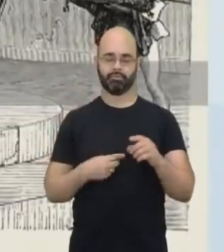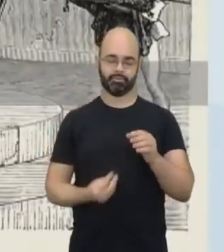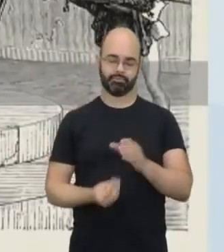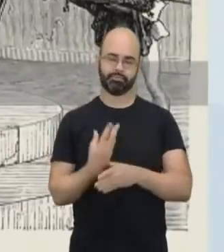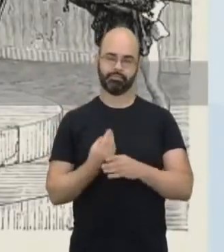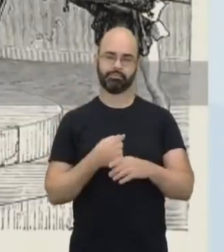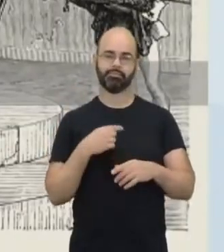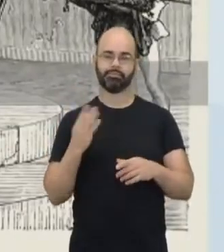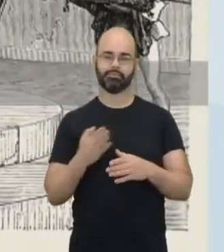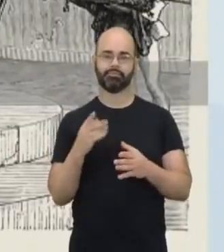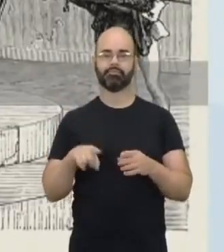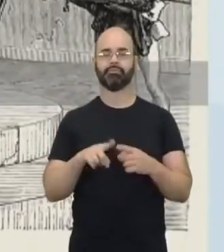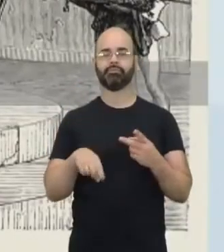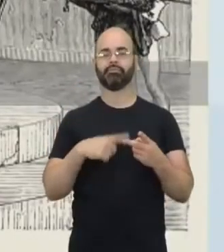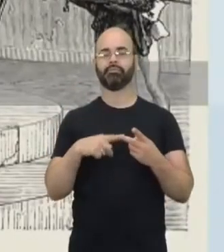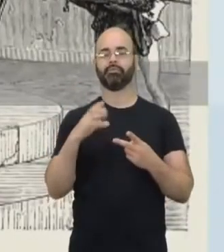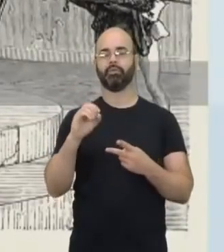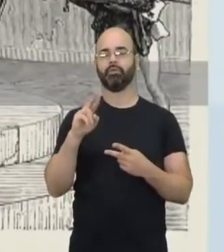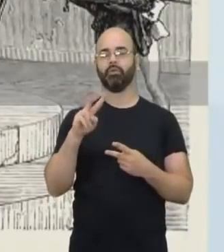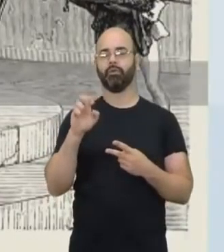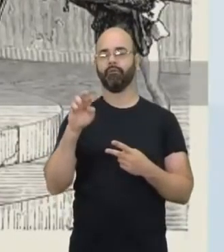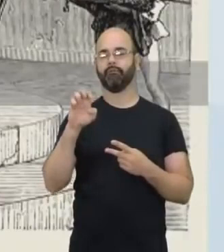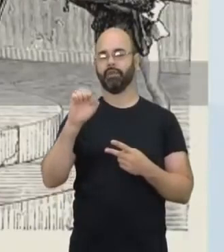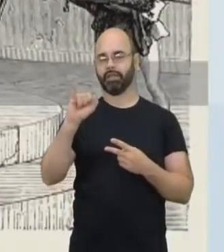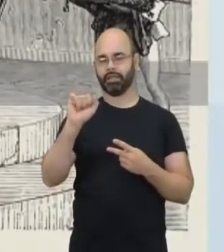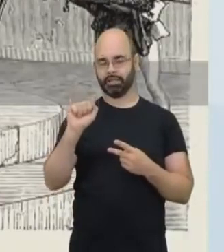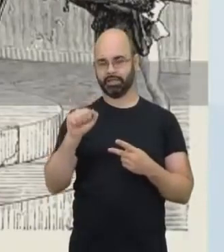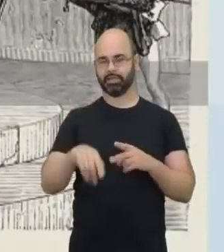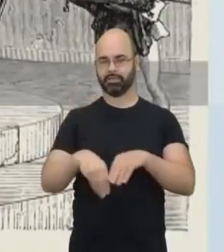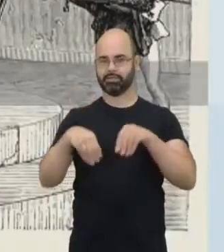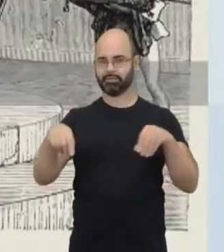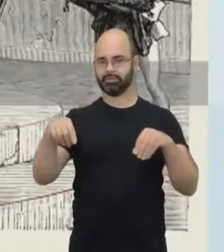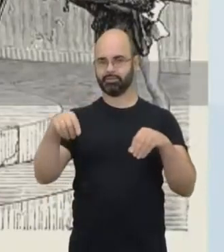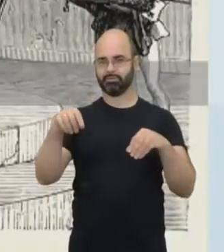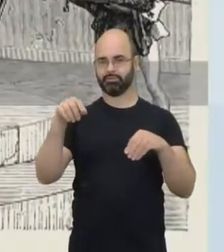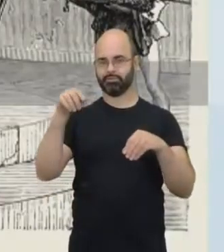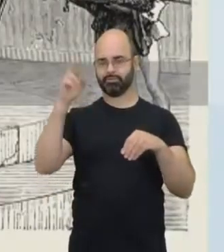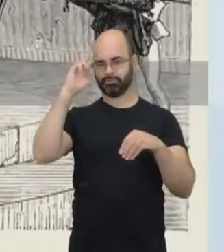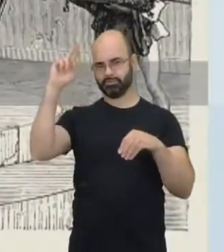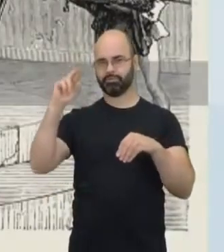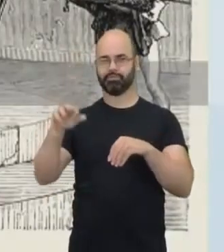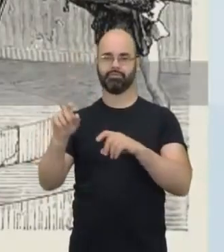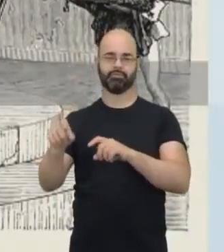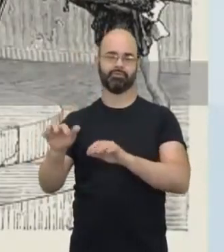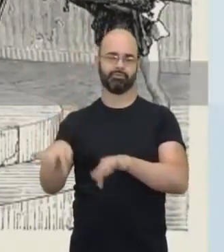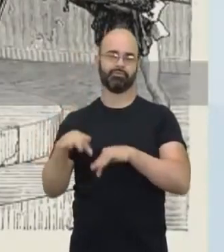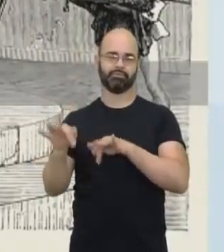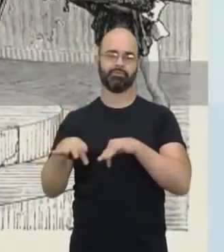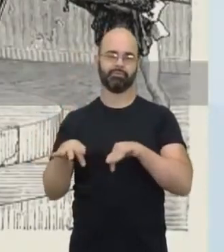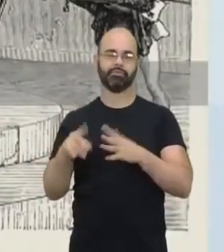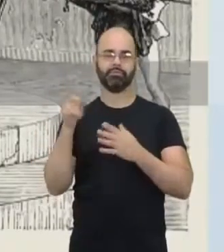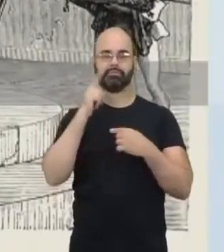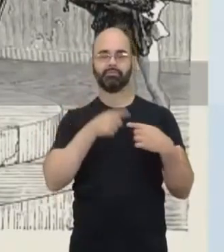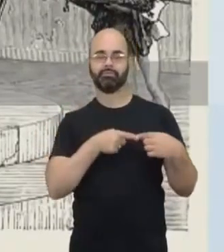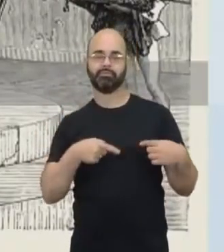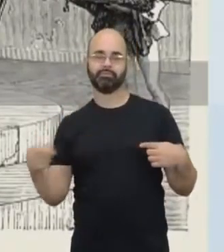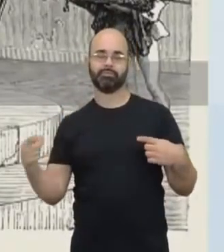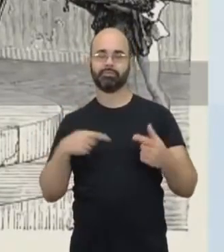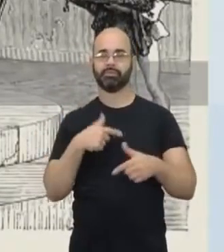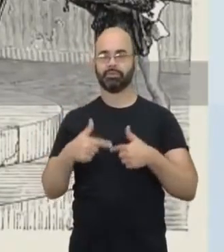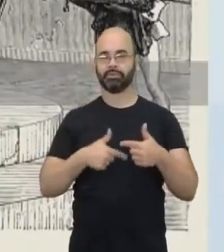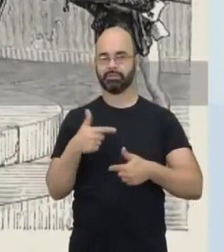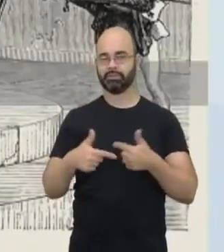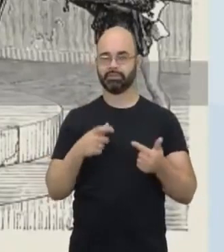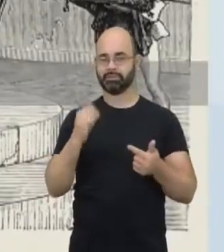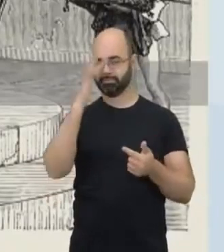A corveia, que é o trabalho feito pelo servo nas terras do senhor feudal, alguns dias por semana. Aí você já imagina que ele trabalhava mais na